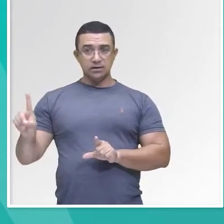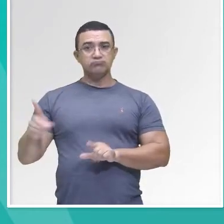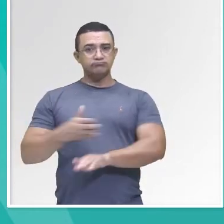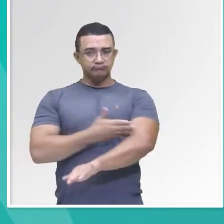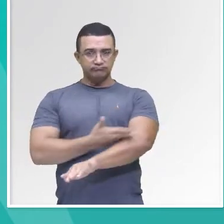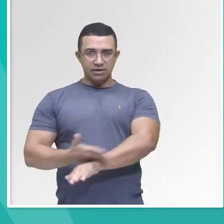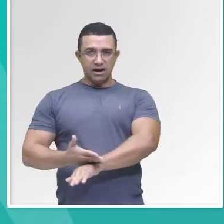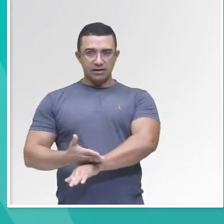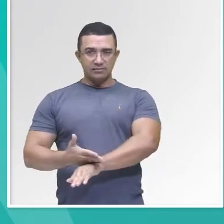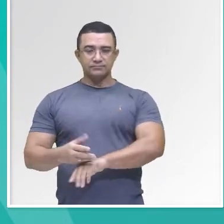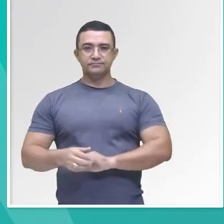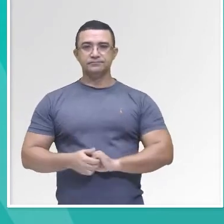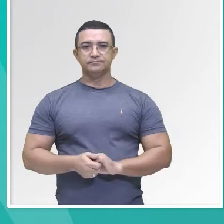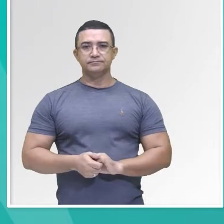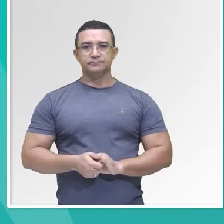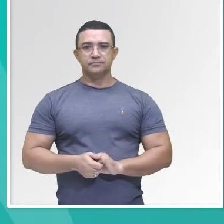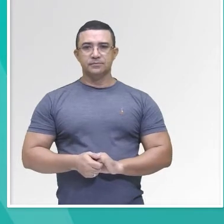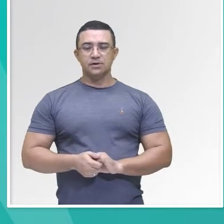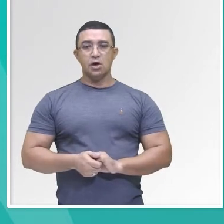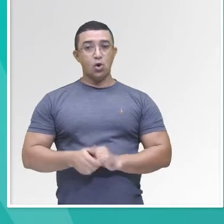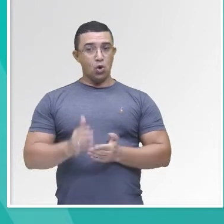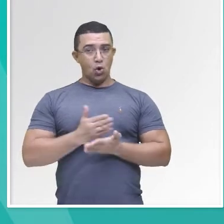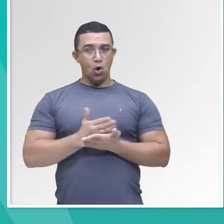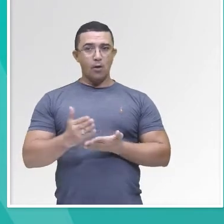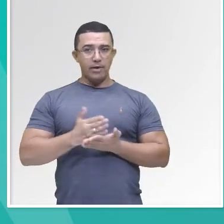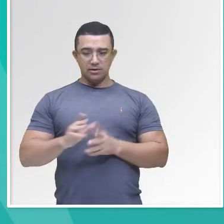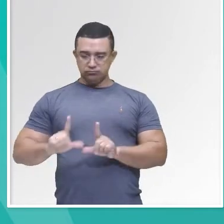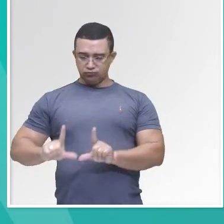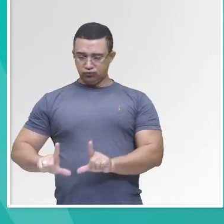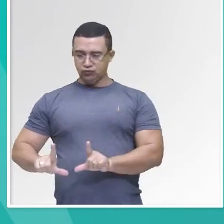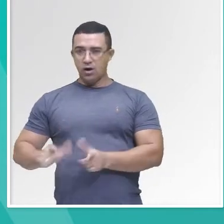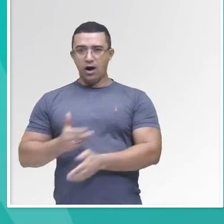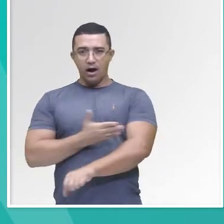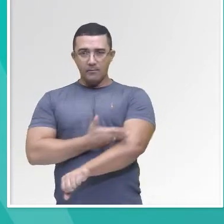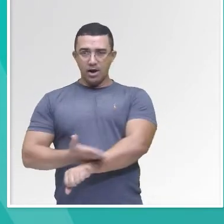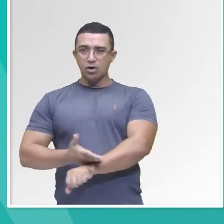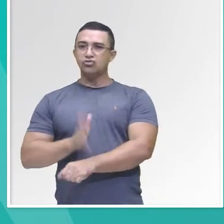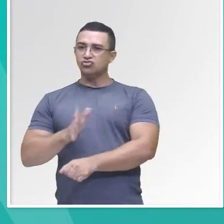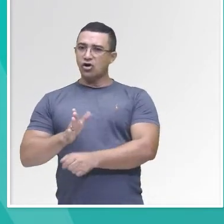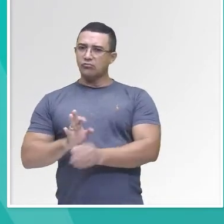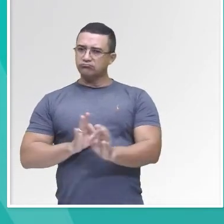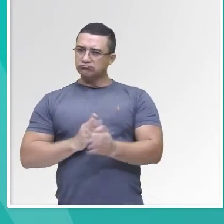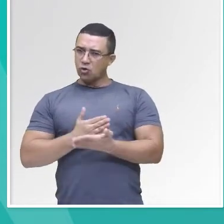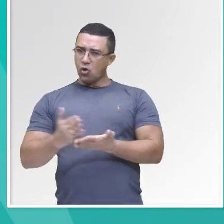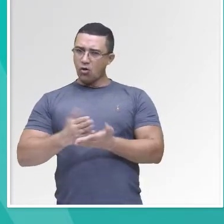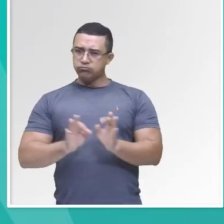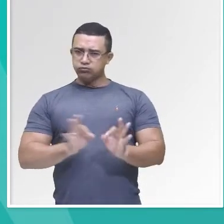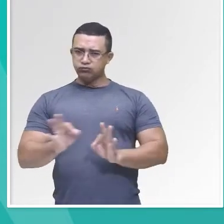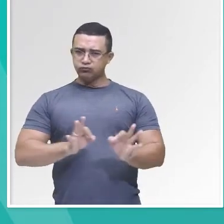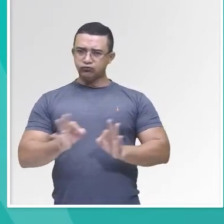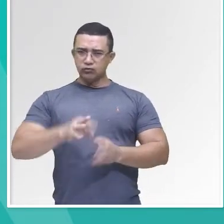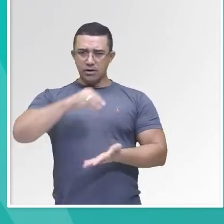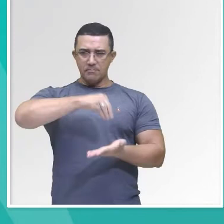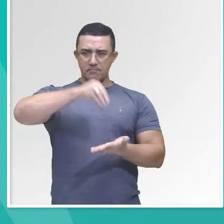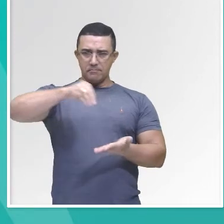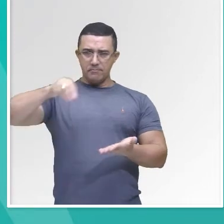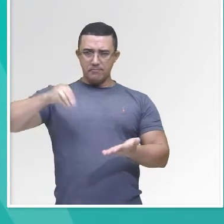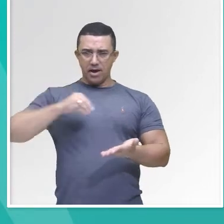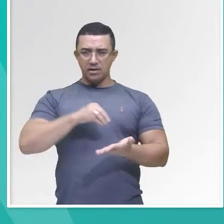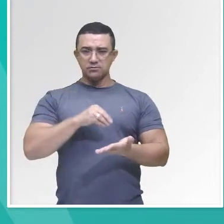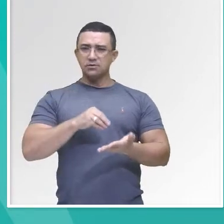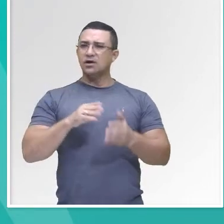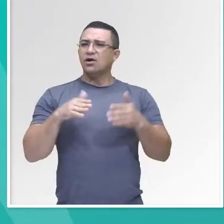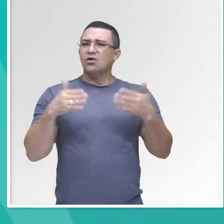minha direita. Então, a partir daí eu já consigo organizar as minhas peças. Professor, e quais